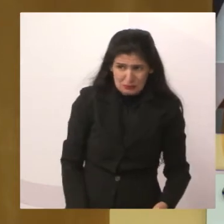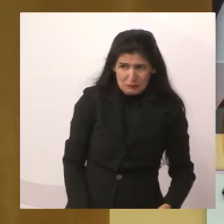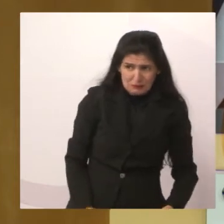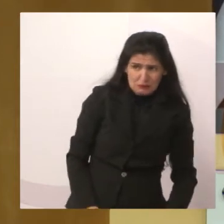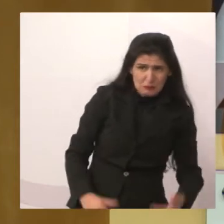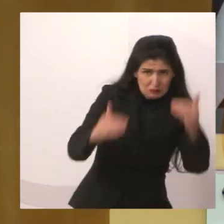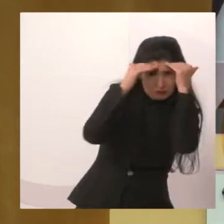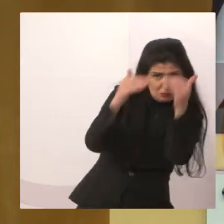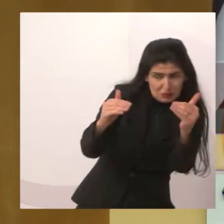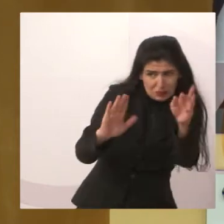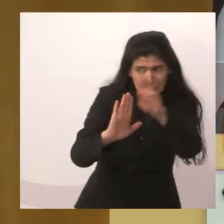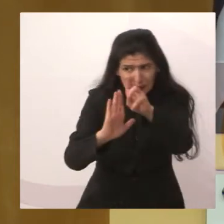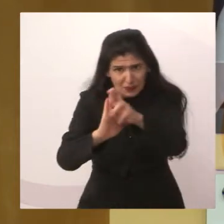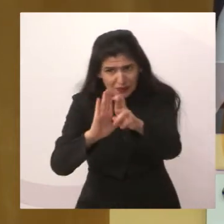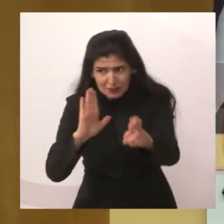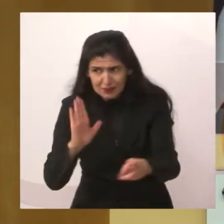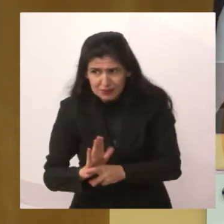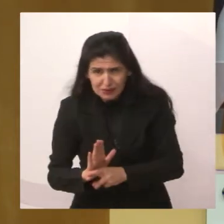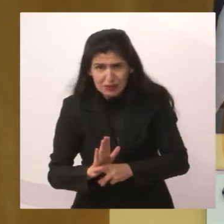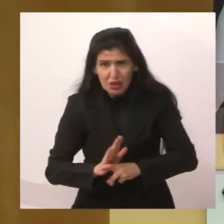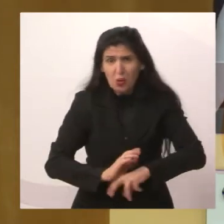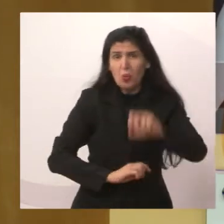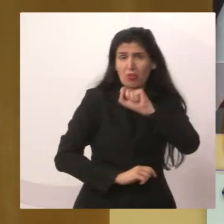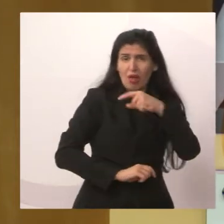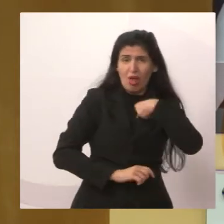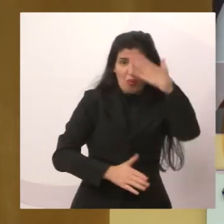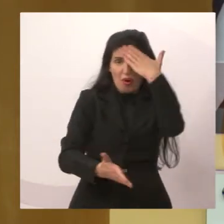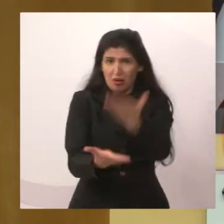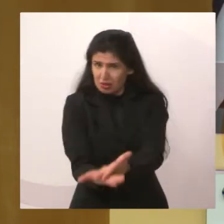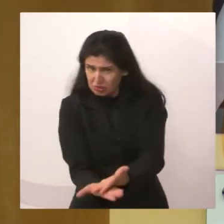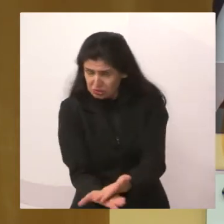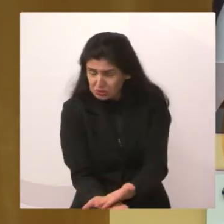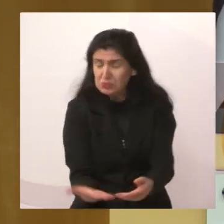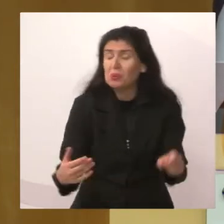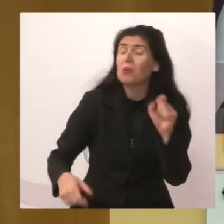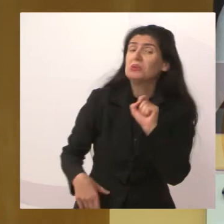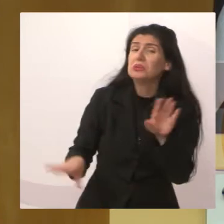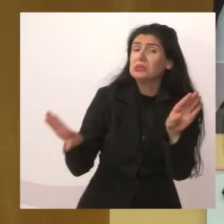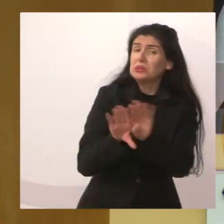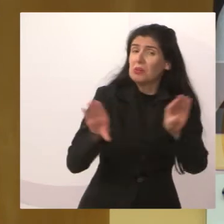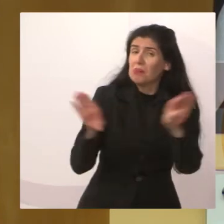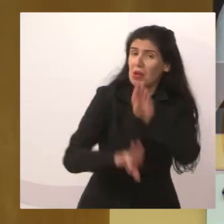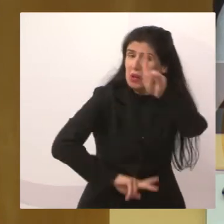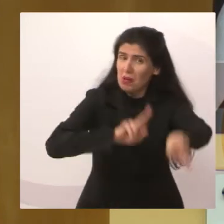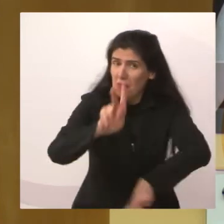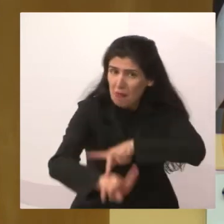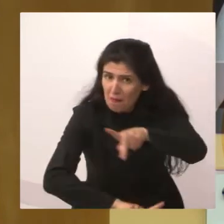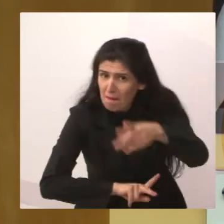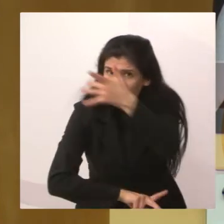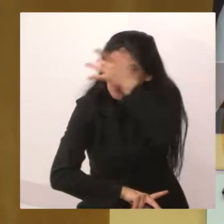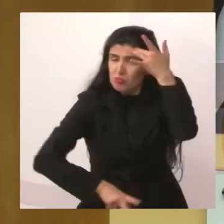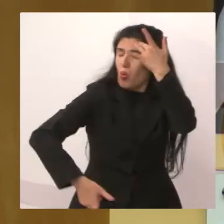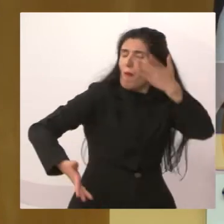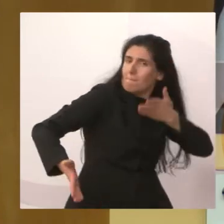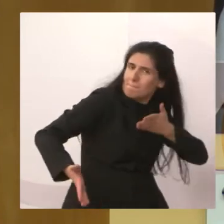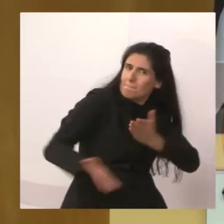condiz, tá? Tanto com aquilo que eu acredito, como aquilo que também a população tem